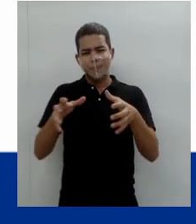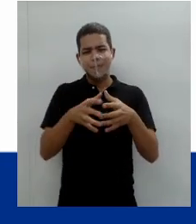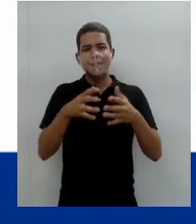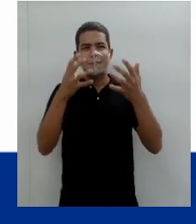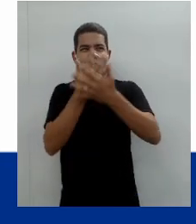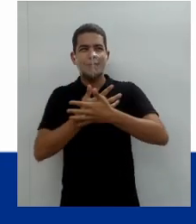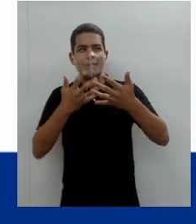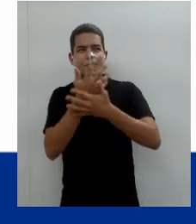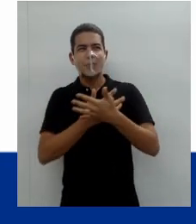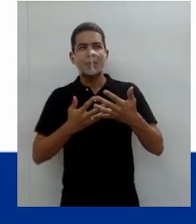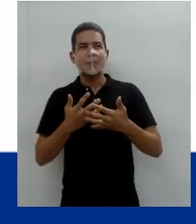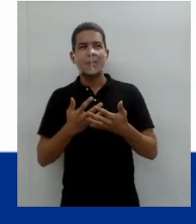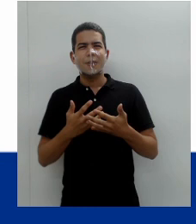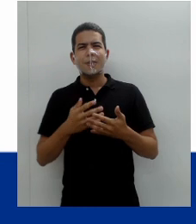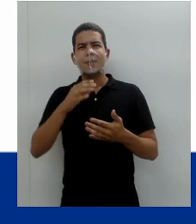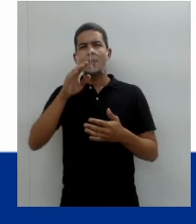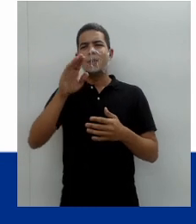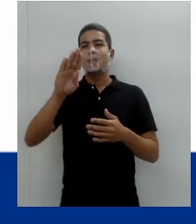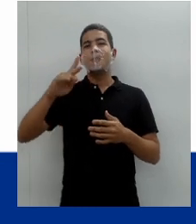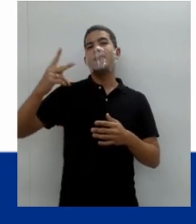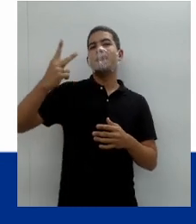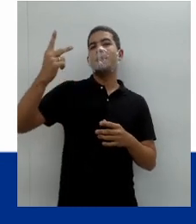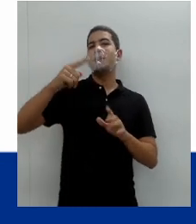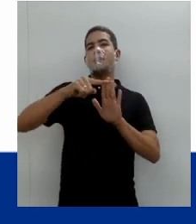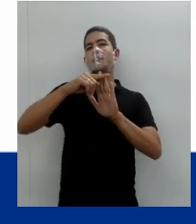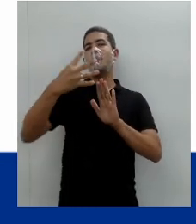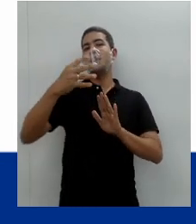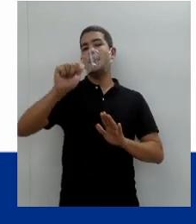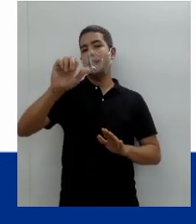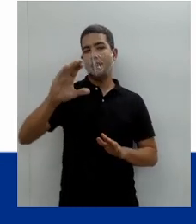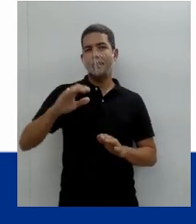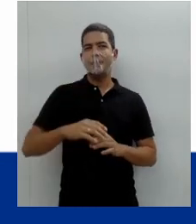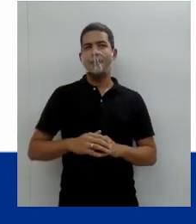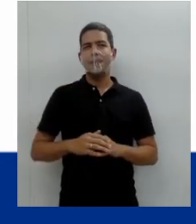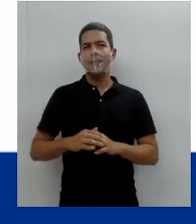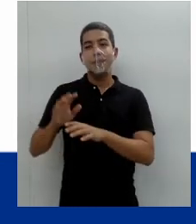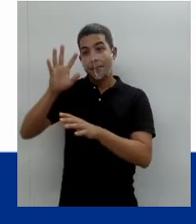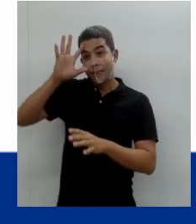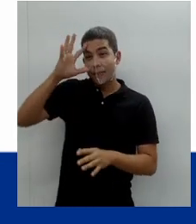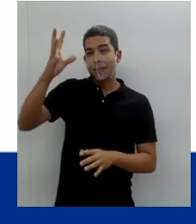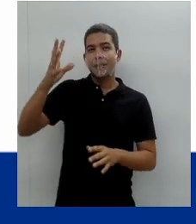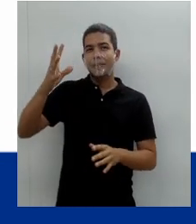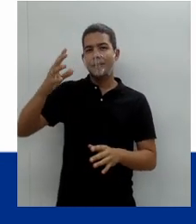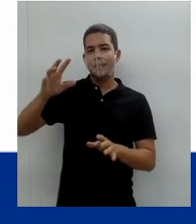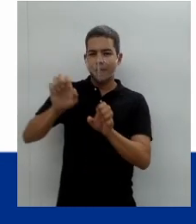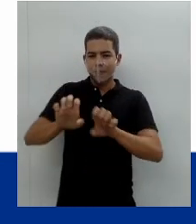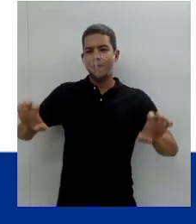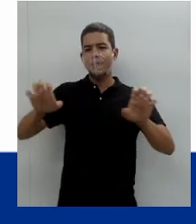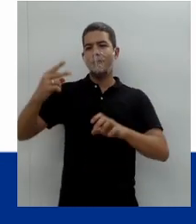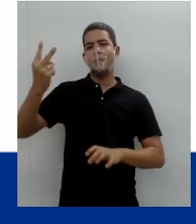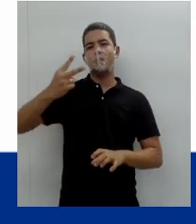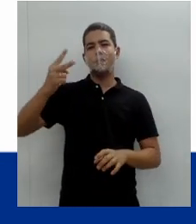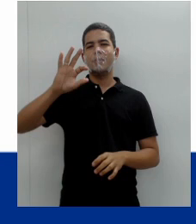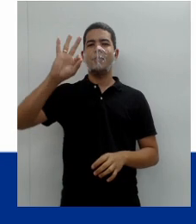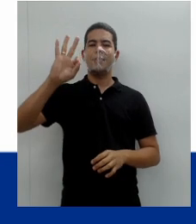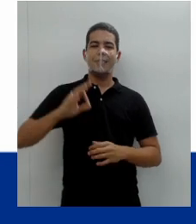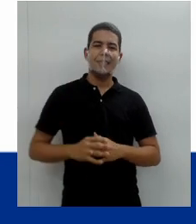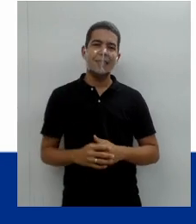tom para você, faz b ao quadrado menos 4ac para resolver equação de